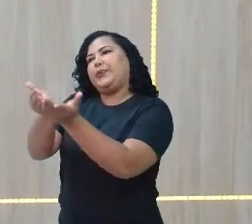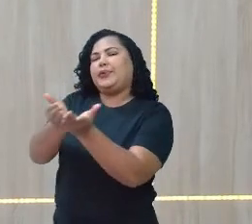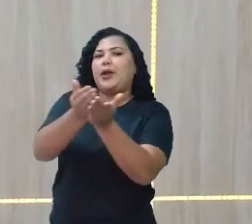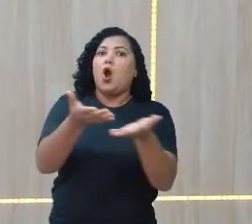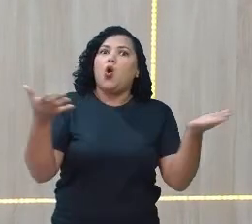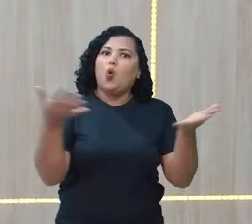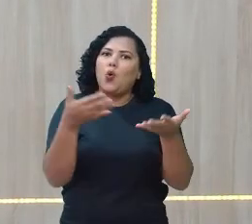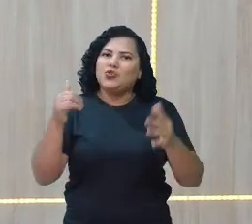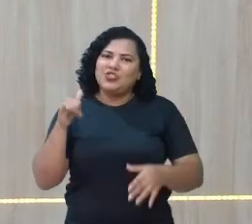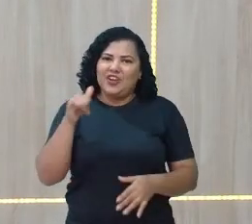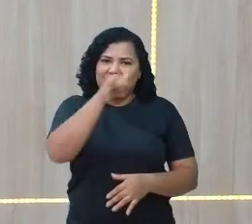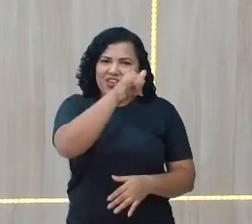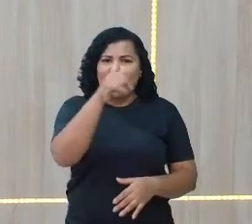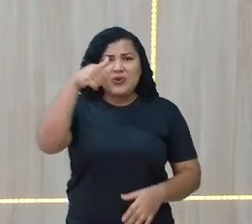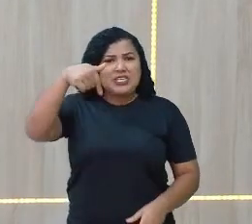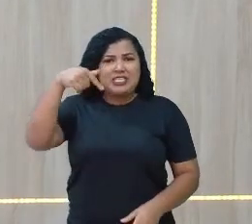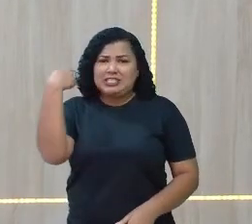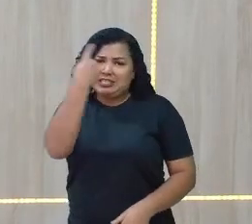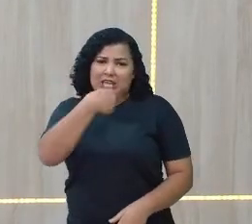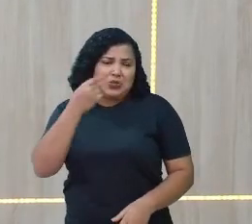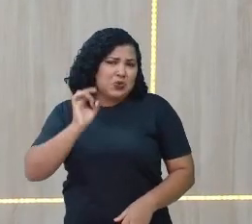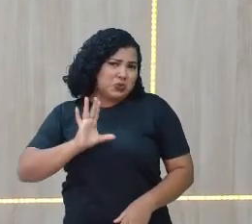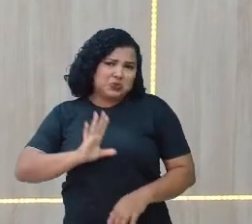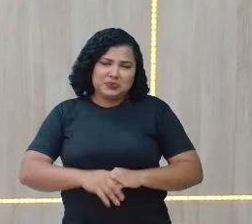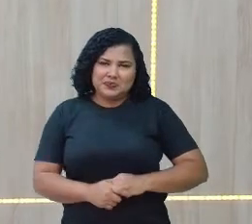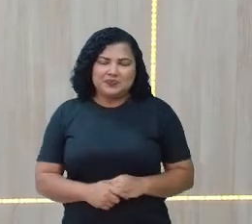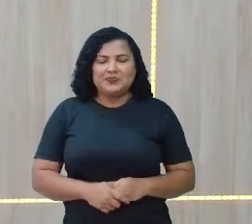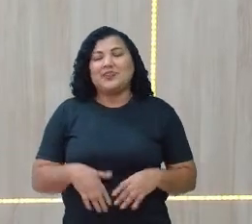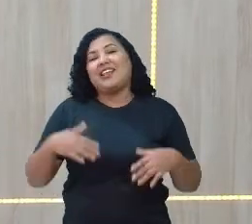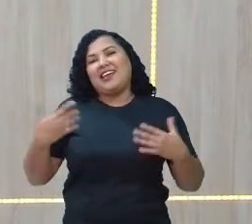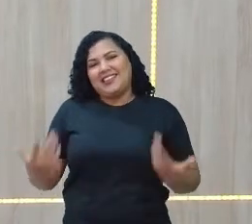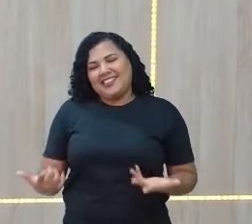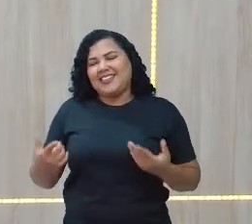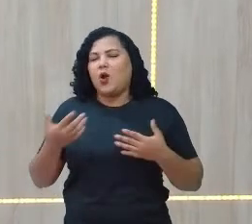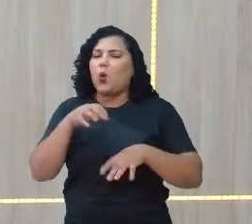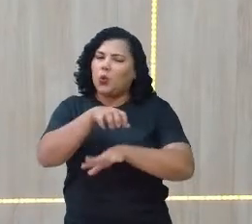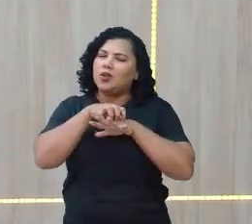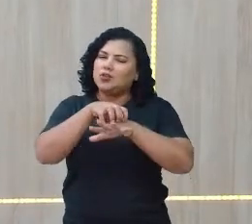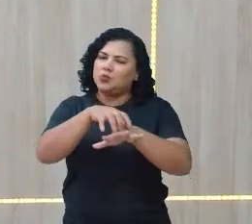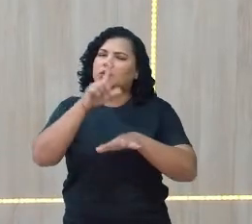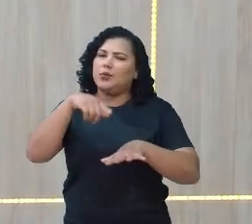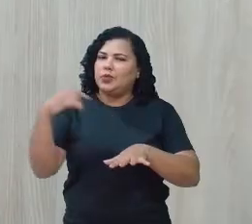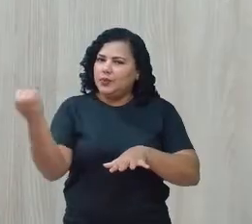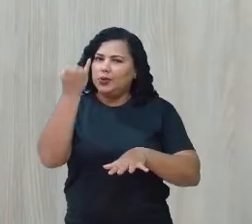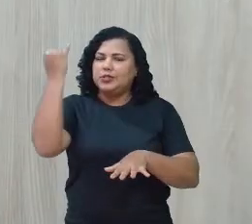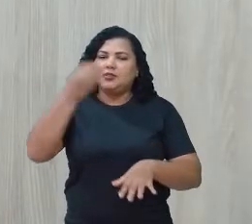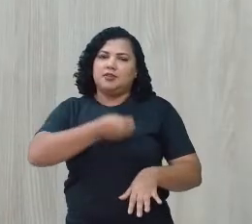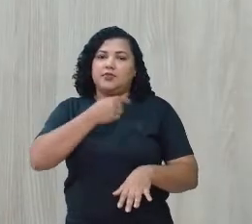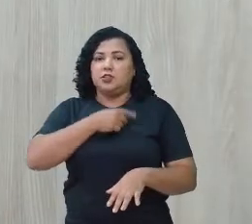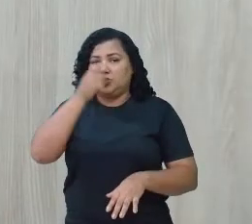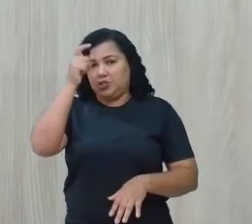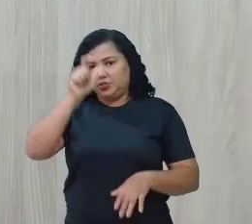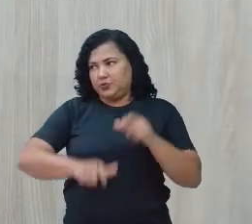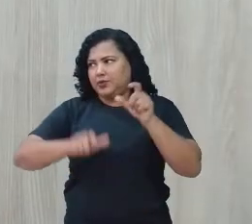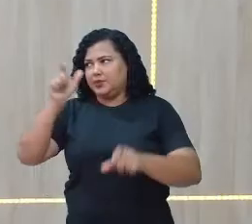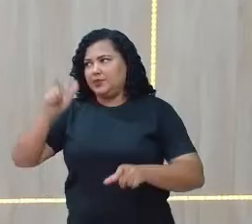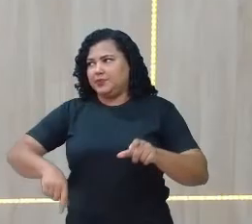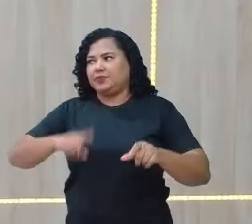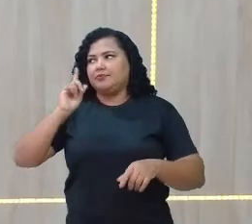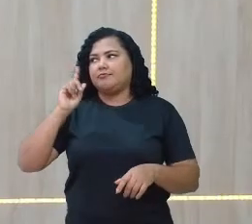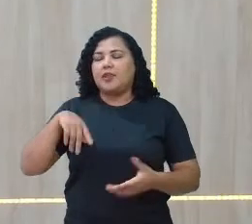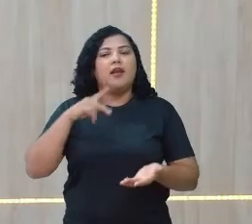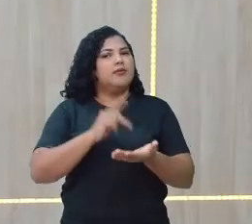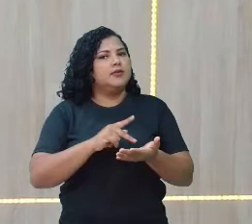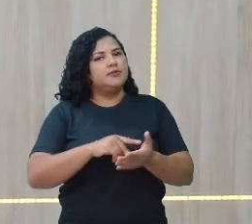de viagem, né? Então, os meios de transporte são, professora Rosângela, algo muito importante, né, para a vida das pessoas. É verdade. Então, a gente